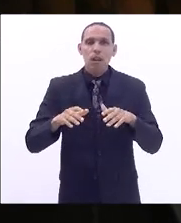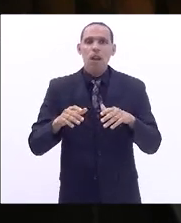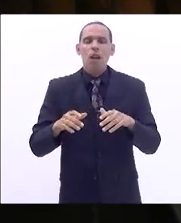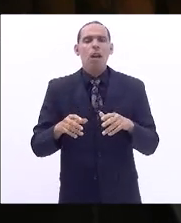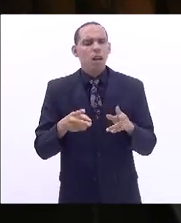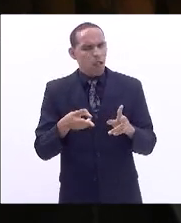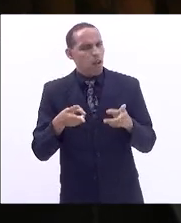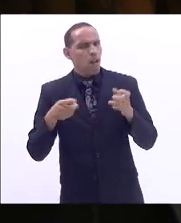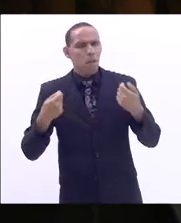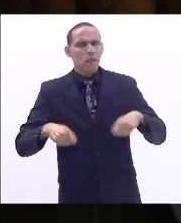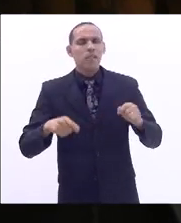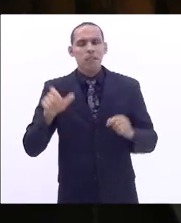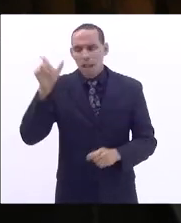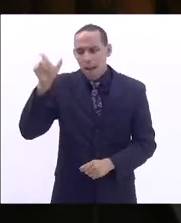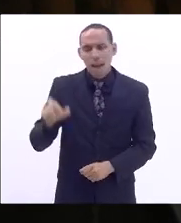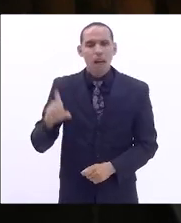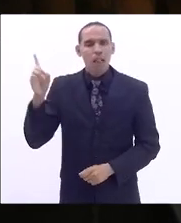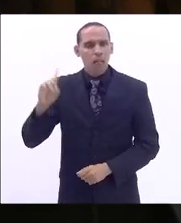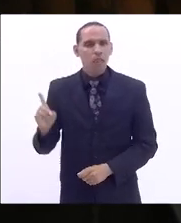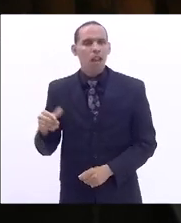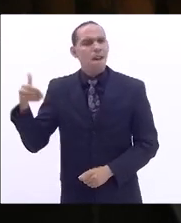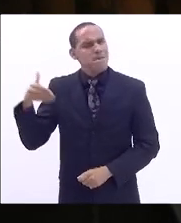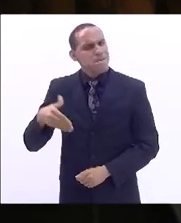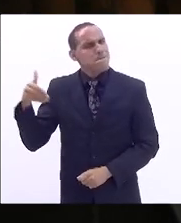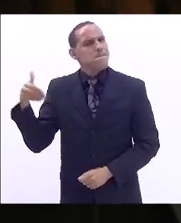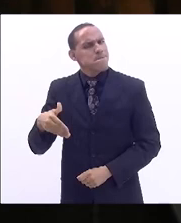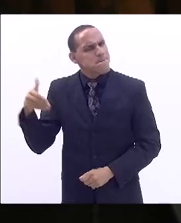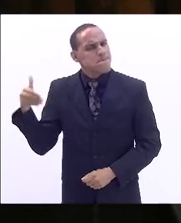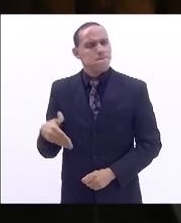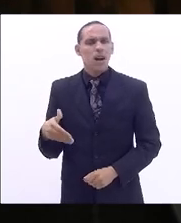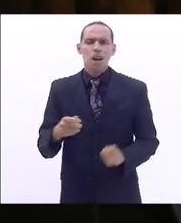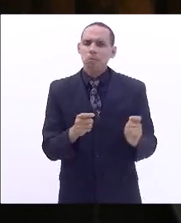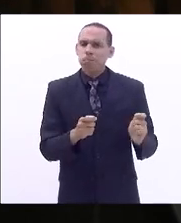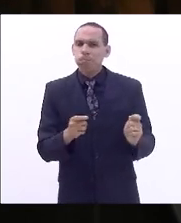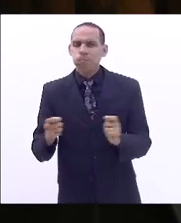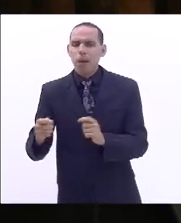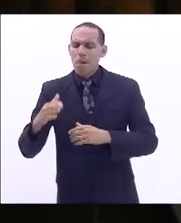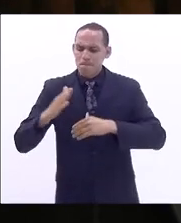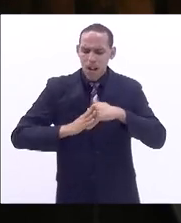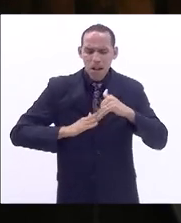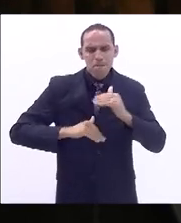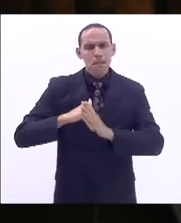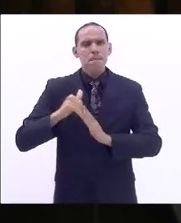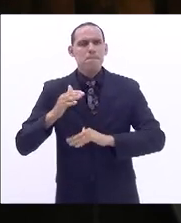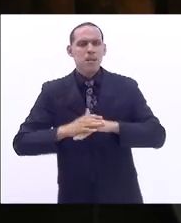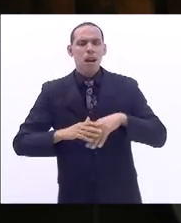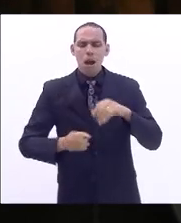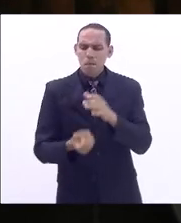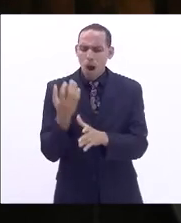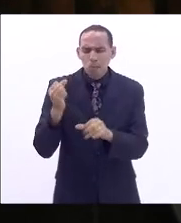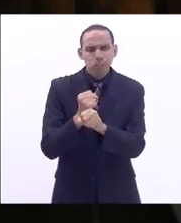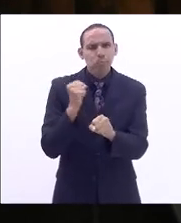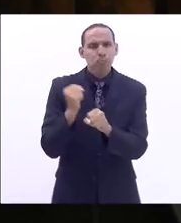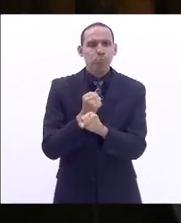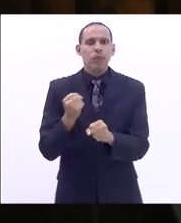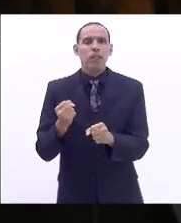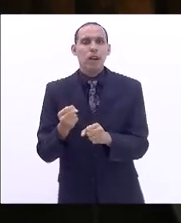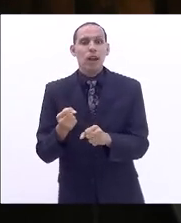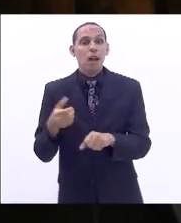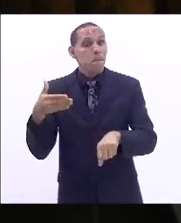reconhecer que a deputada dele Monteiro a extremamente ácido a é extremamente competente produtiva